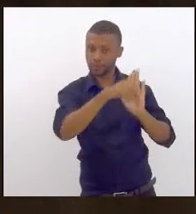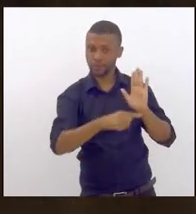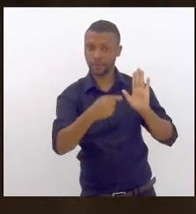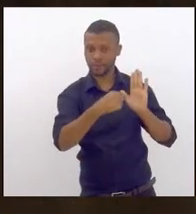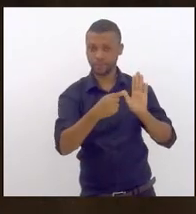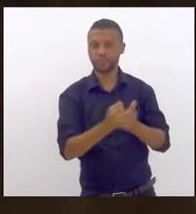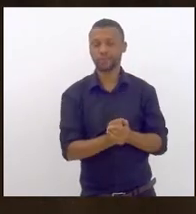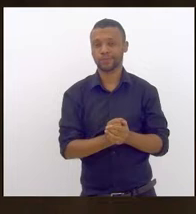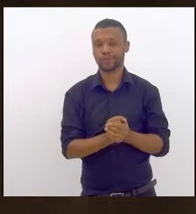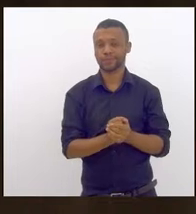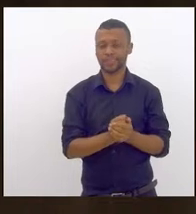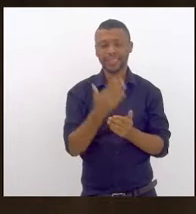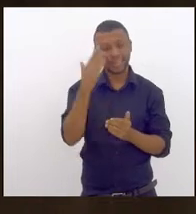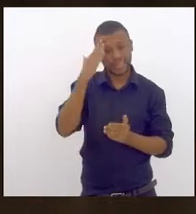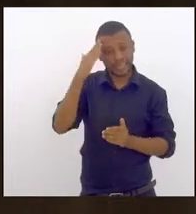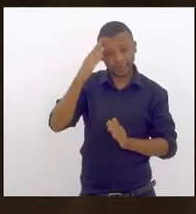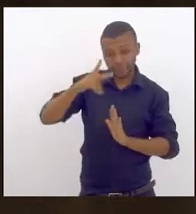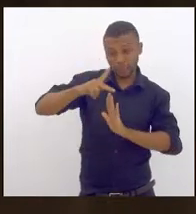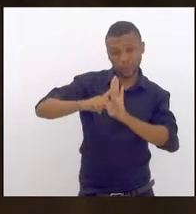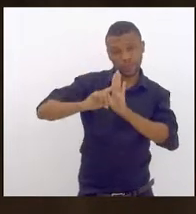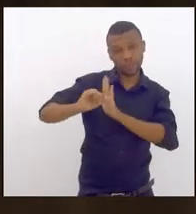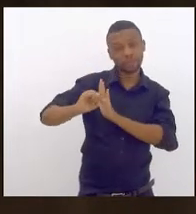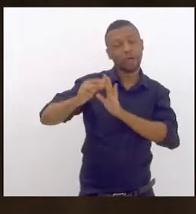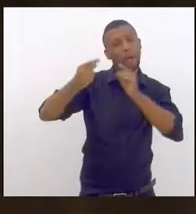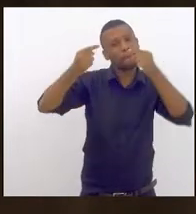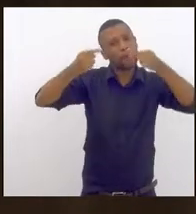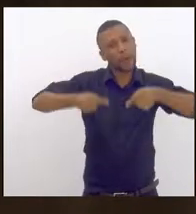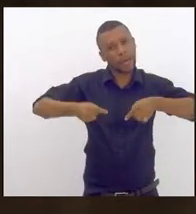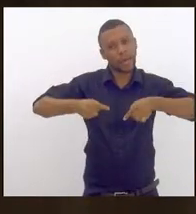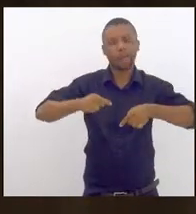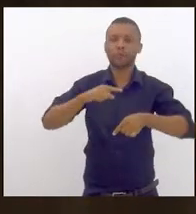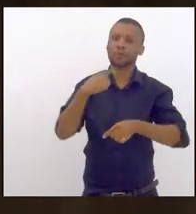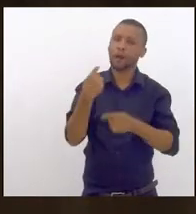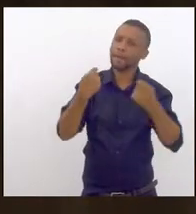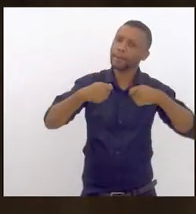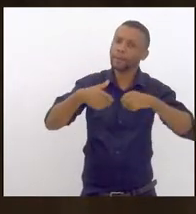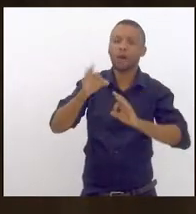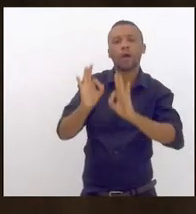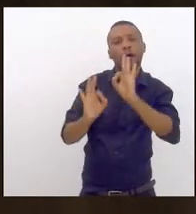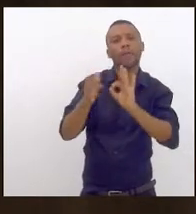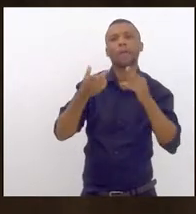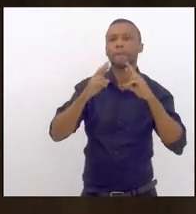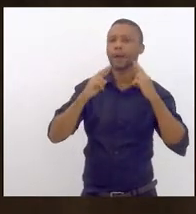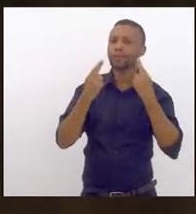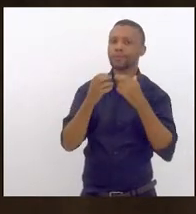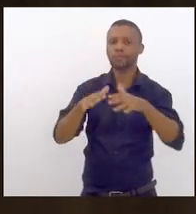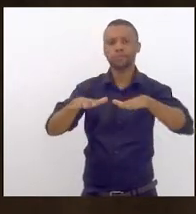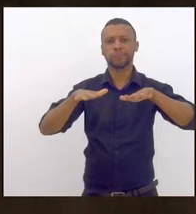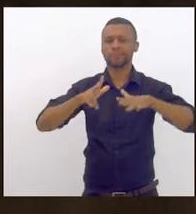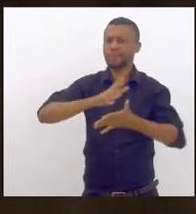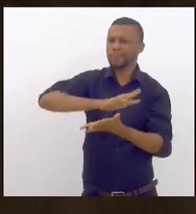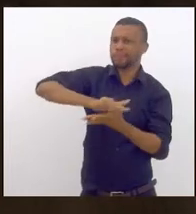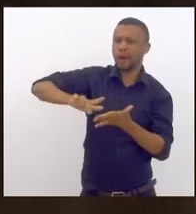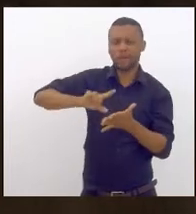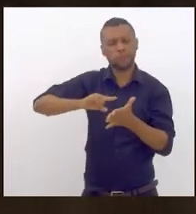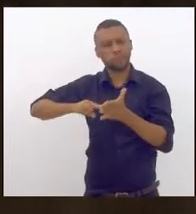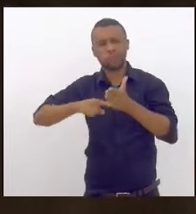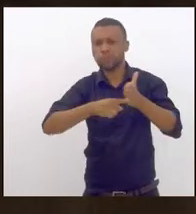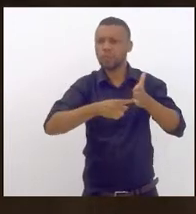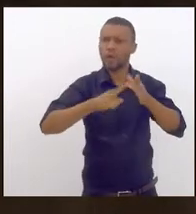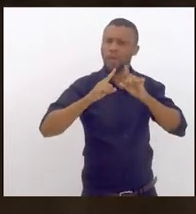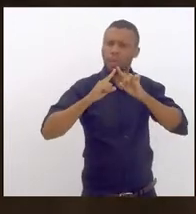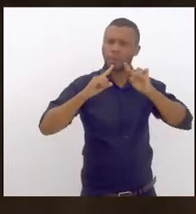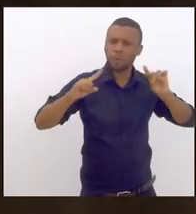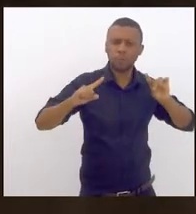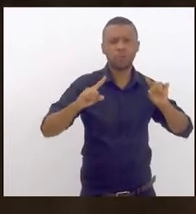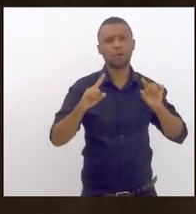Projeto polêmico, que foi objeto de audiência pública, grandes contestações na audiência pública,